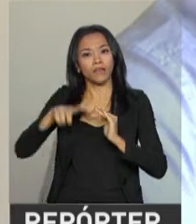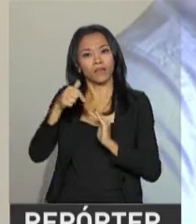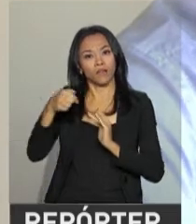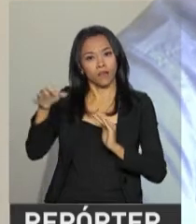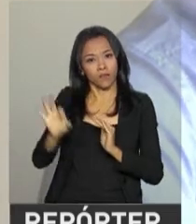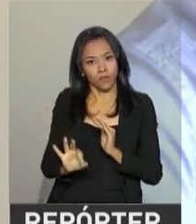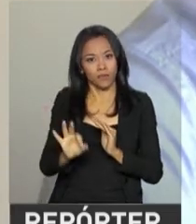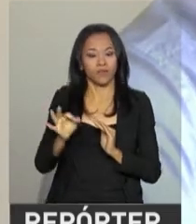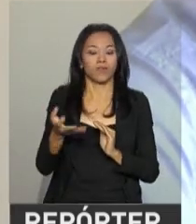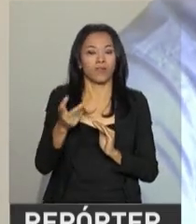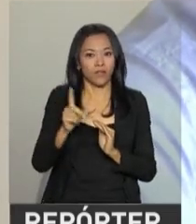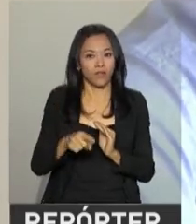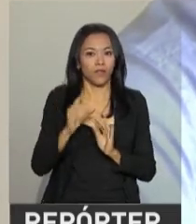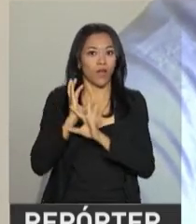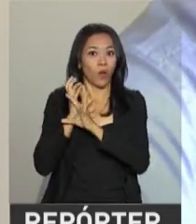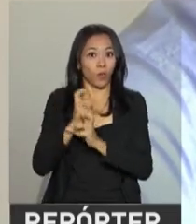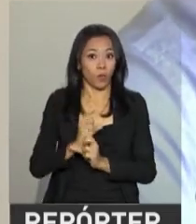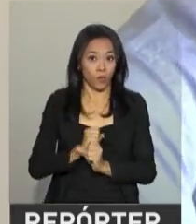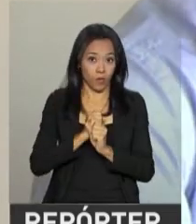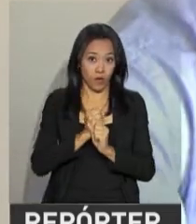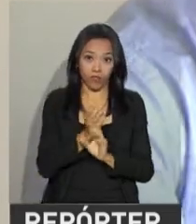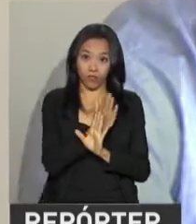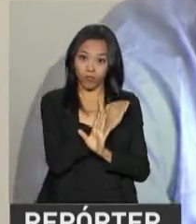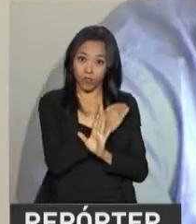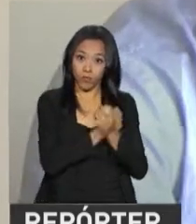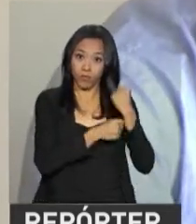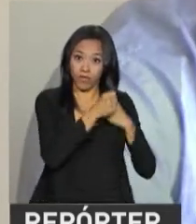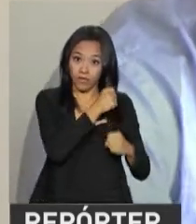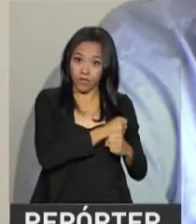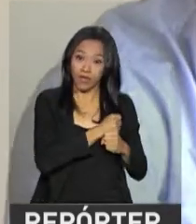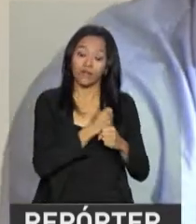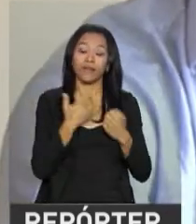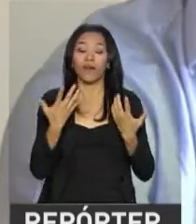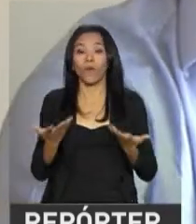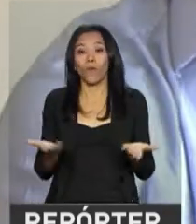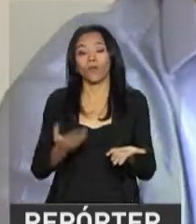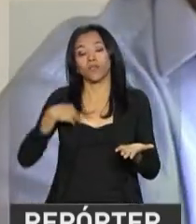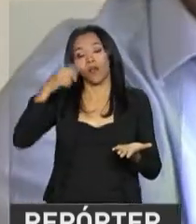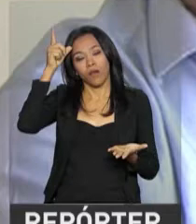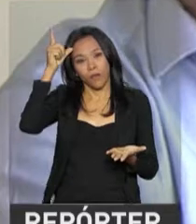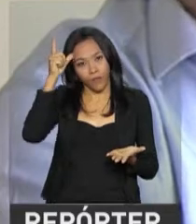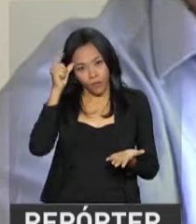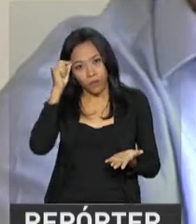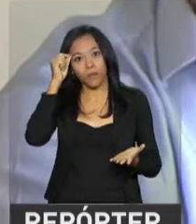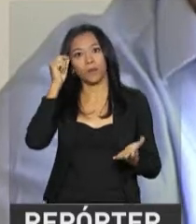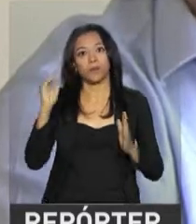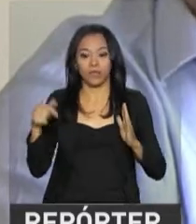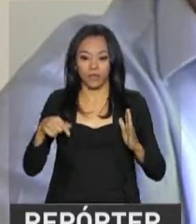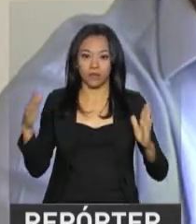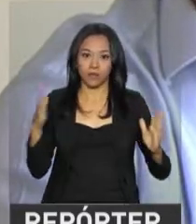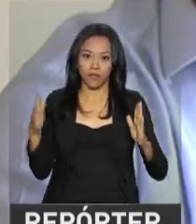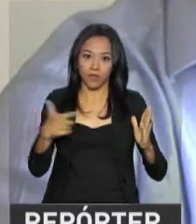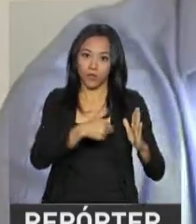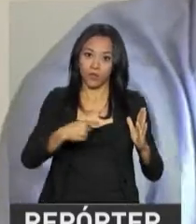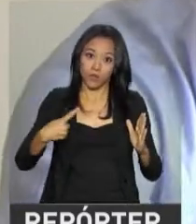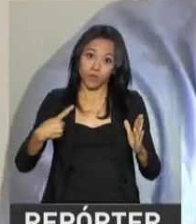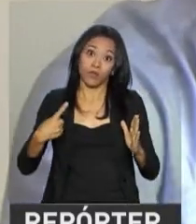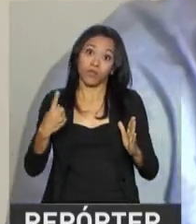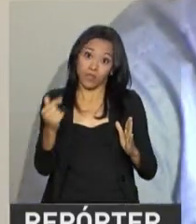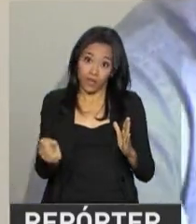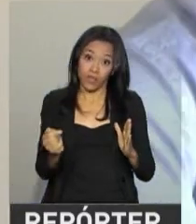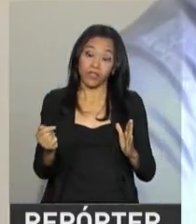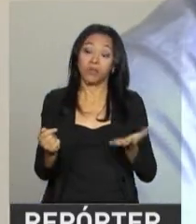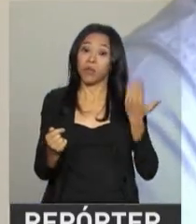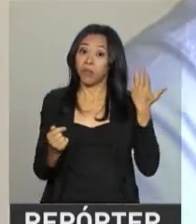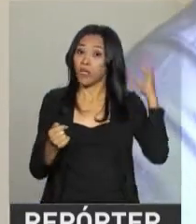aumentos acumulados em 2016. Né? Então foi como um alento, um alívio. Olha, subiu muito lá atrás porque o clima não ajudou e agora